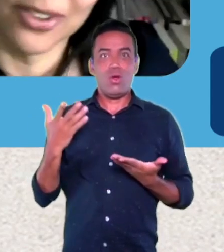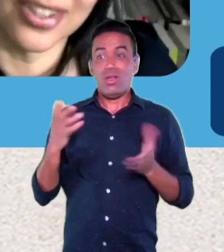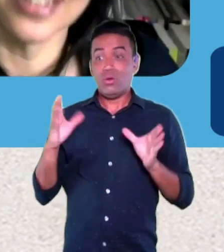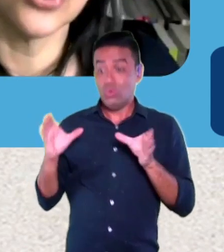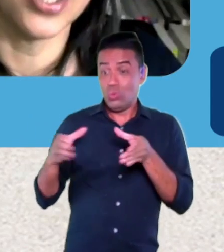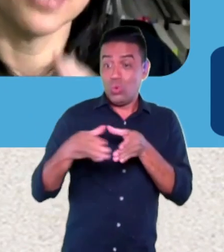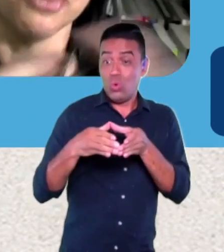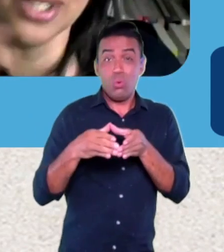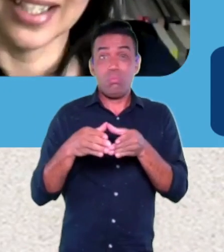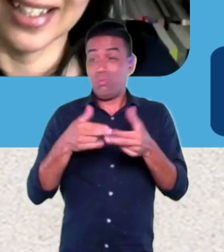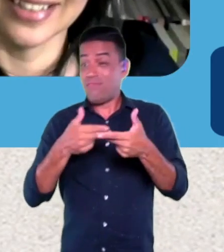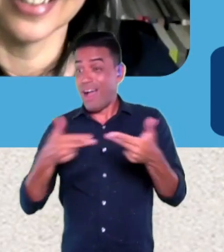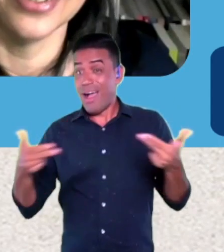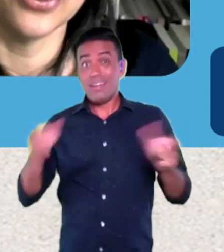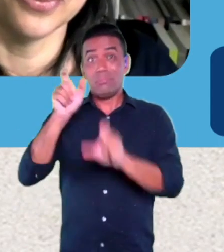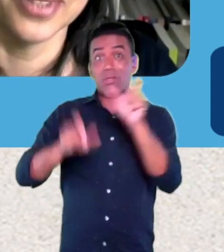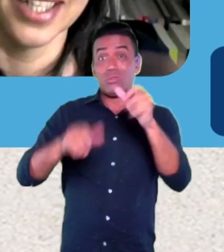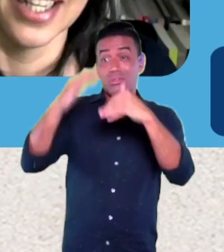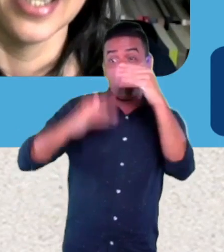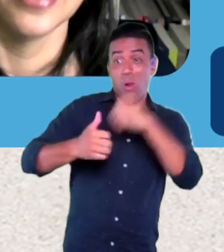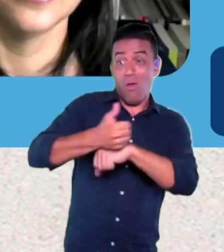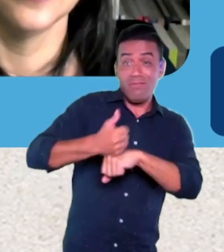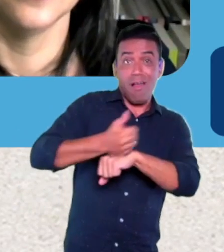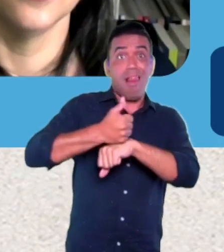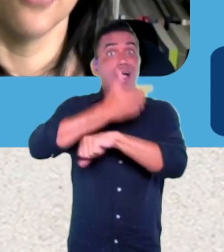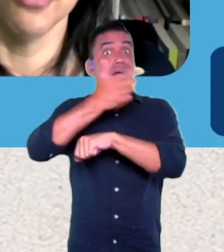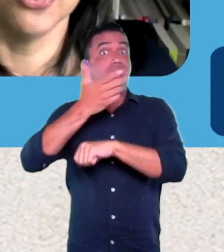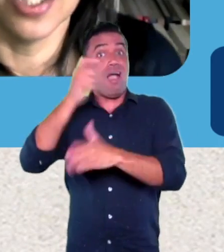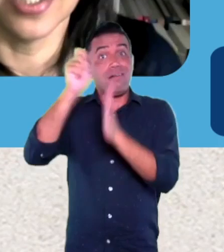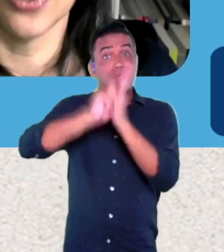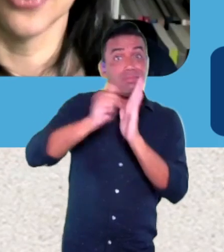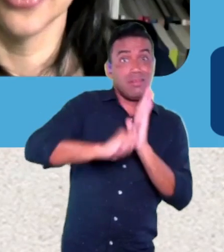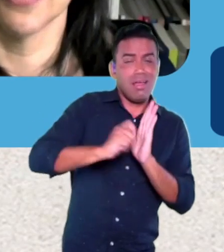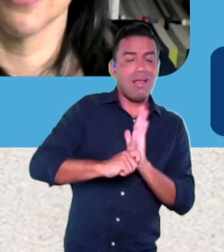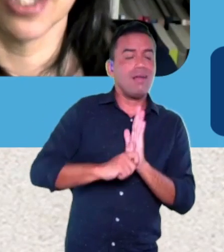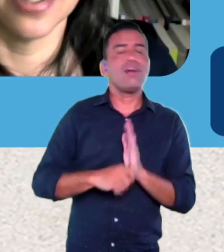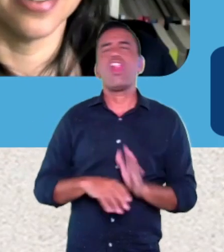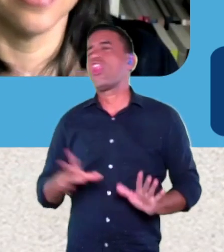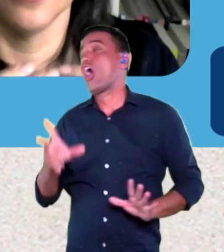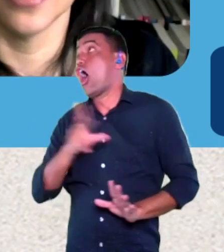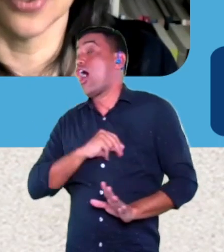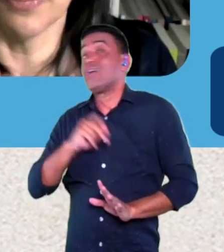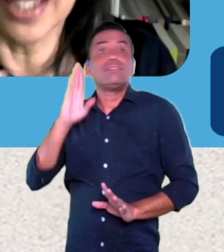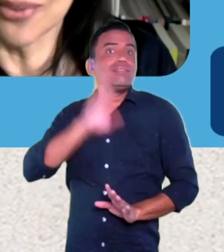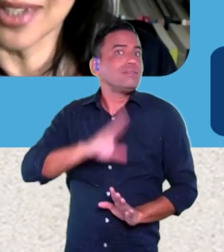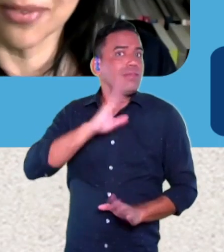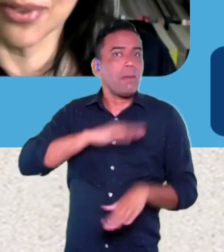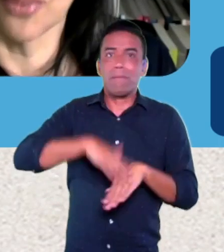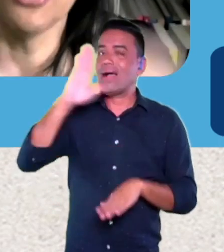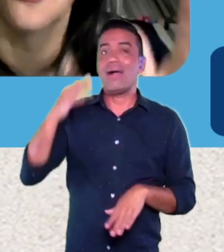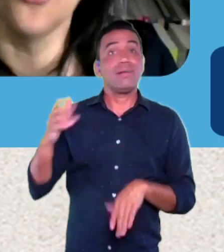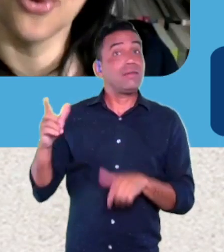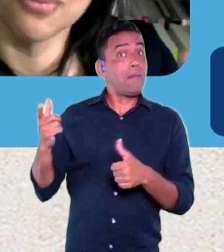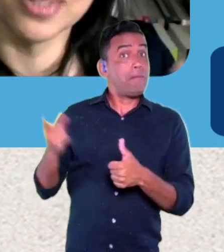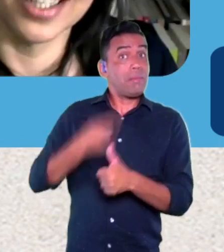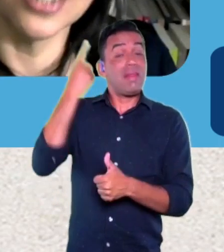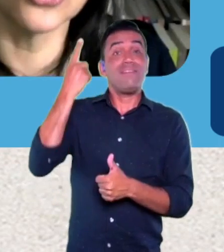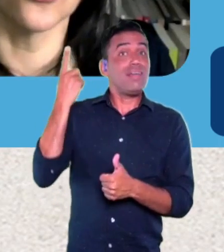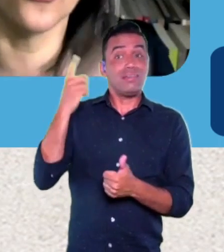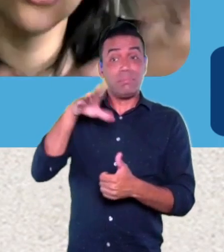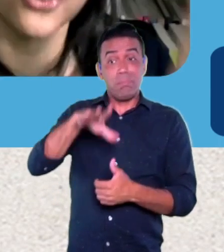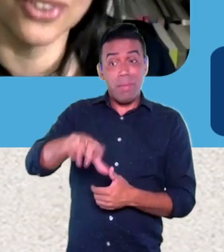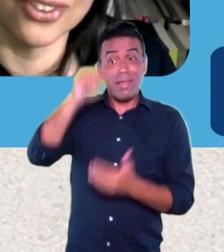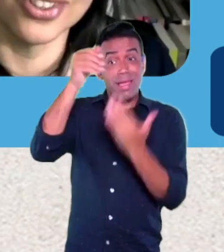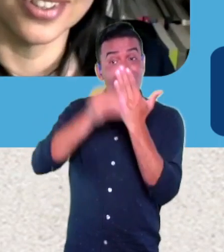monte de gente assim, que já era poeta, né? E foi muito legal, foi a primeira vez que eu peguei um livro com meu nome, né?